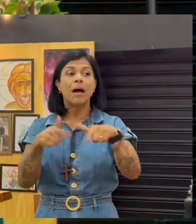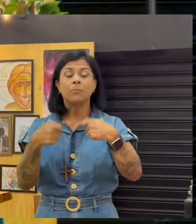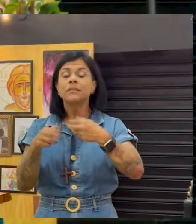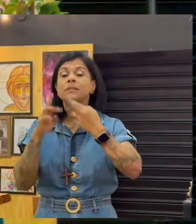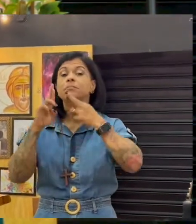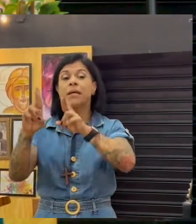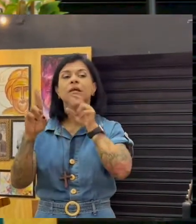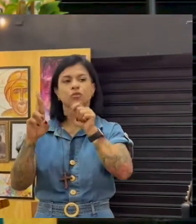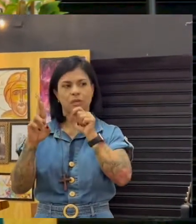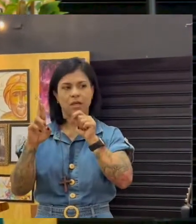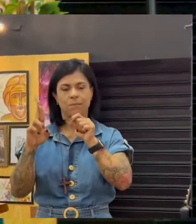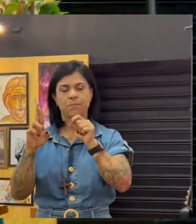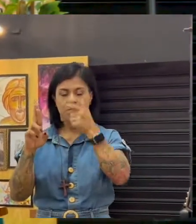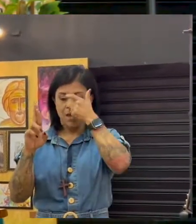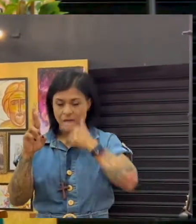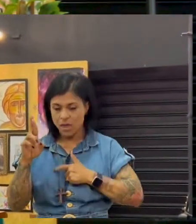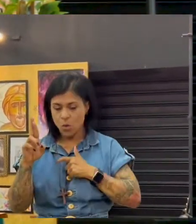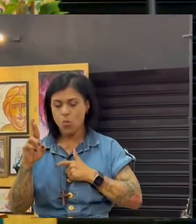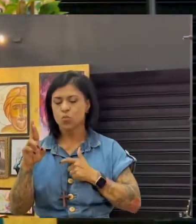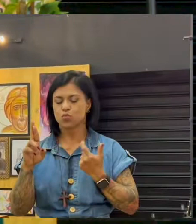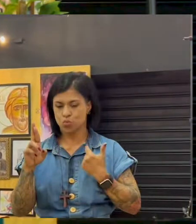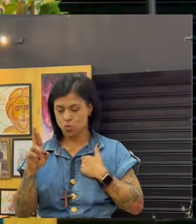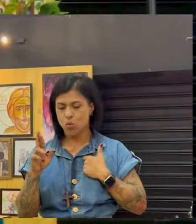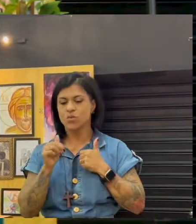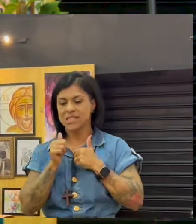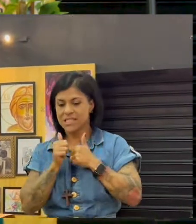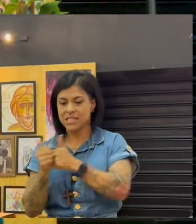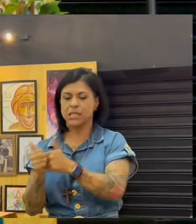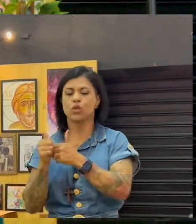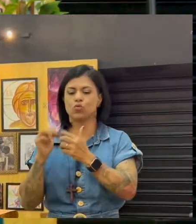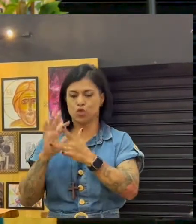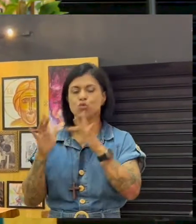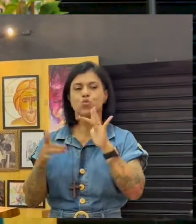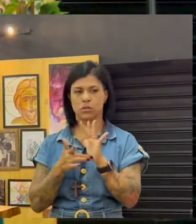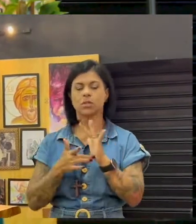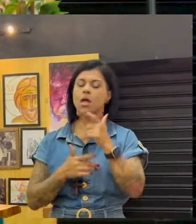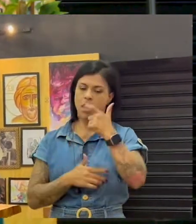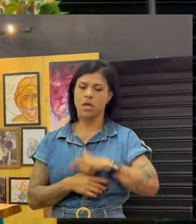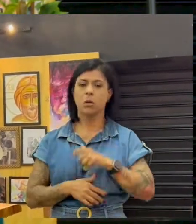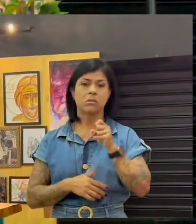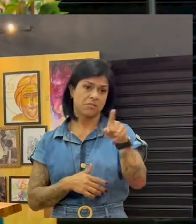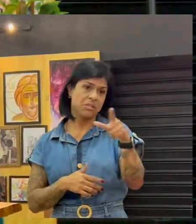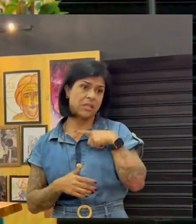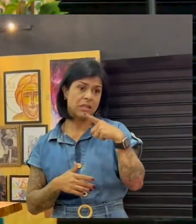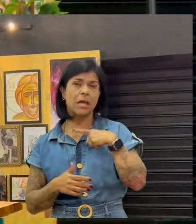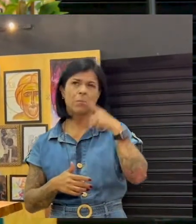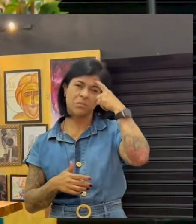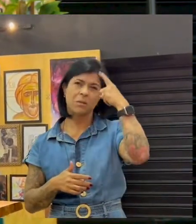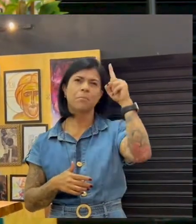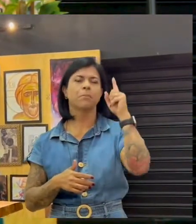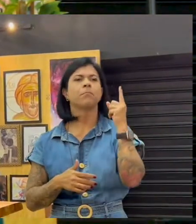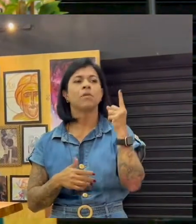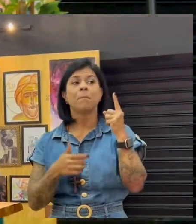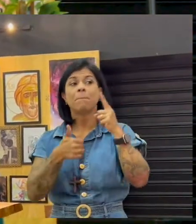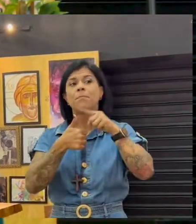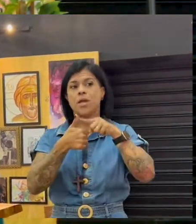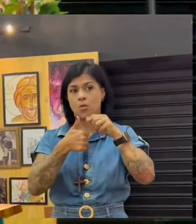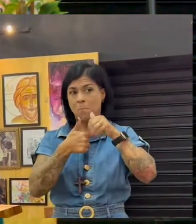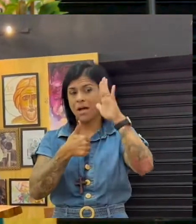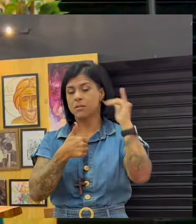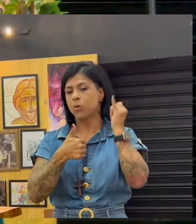Diego tocando, para ser igual a Elô cantando. A gente está aqui para ser parecido com Jesus. E a gente acredita que eles serão parecidos com Jesus